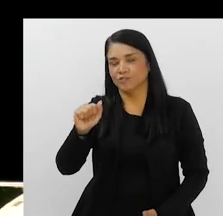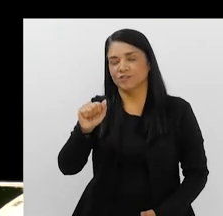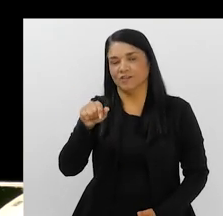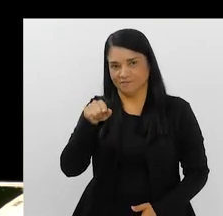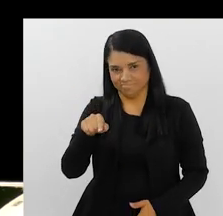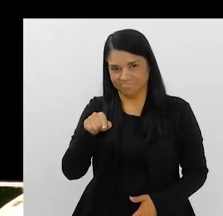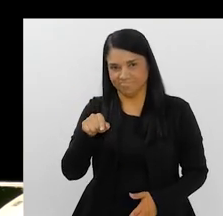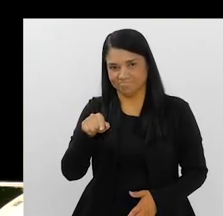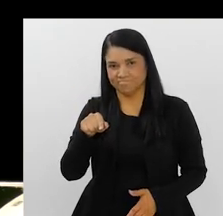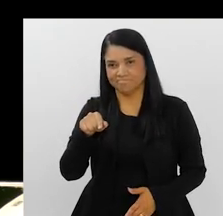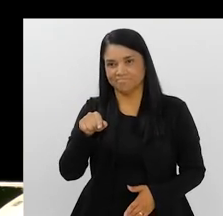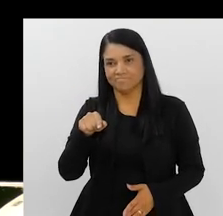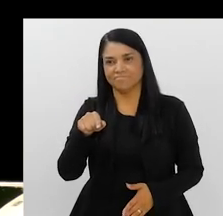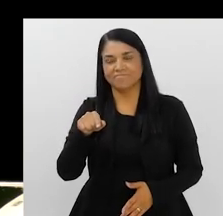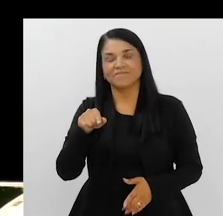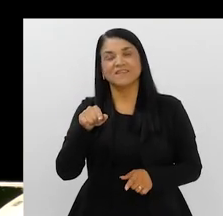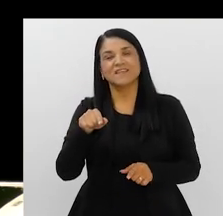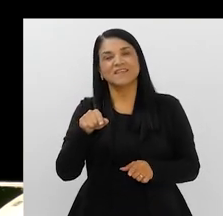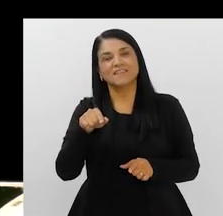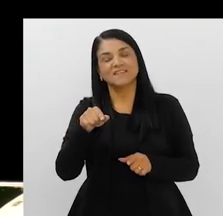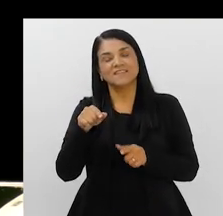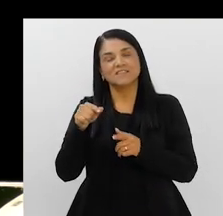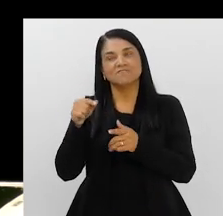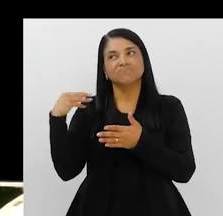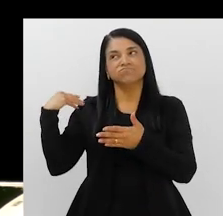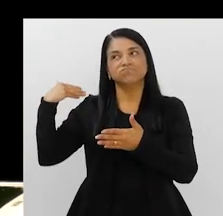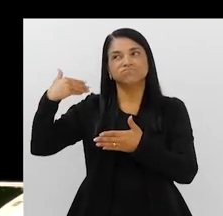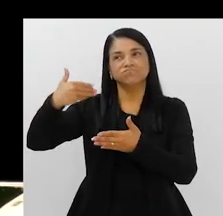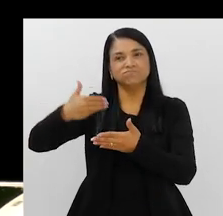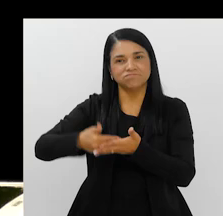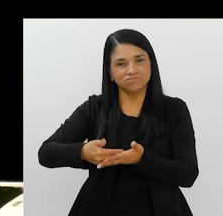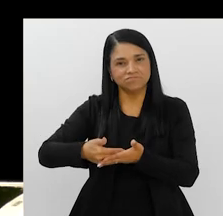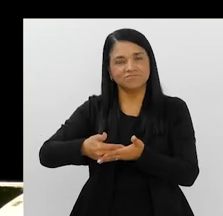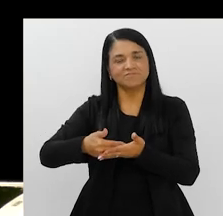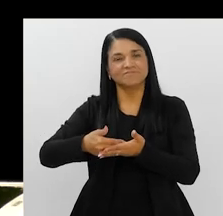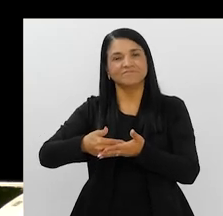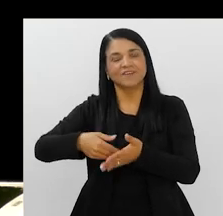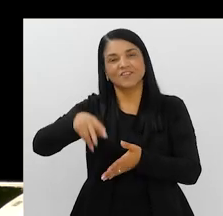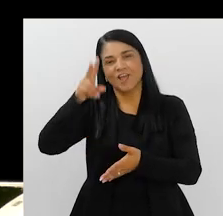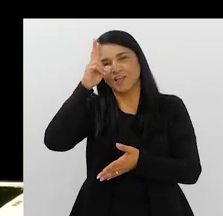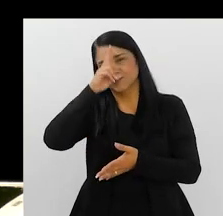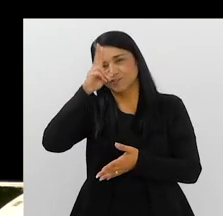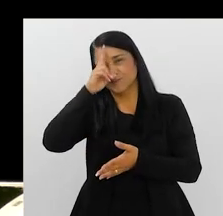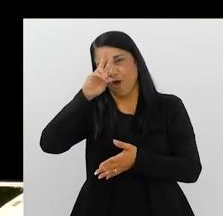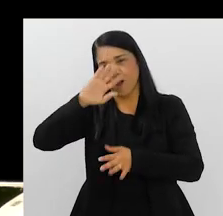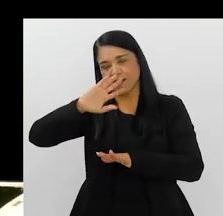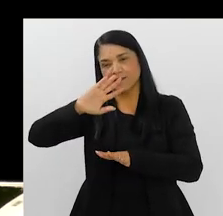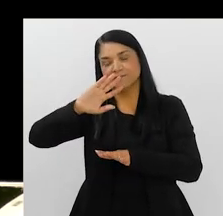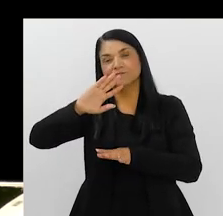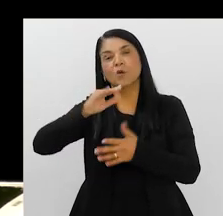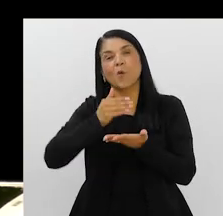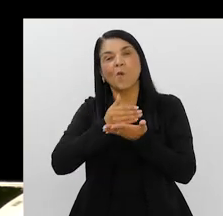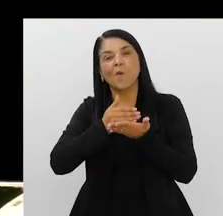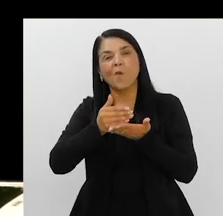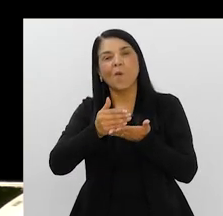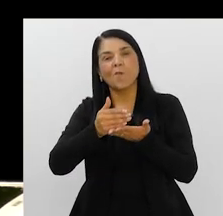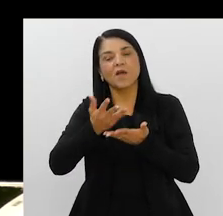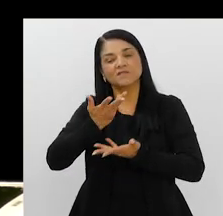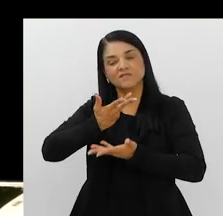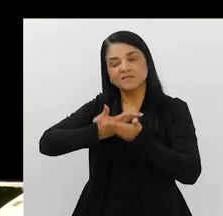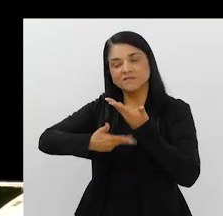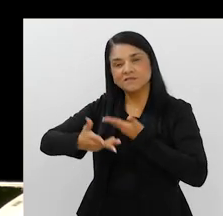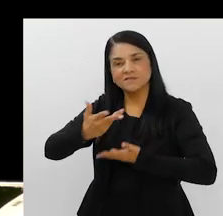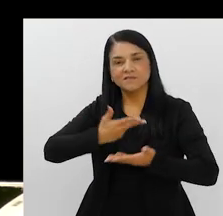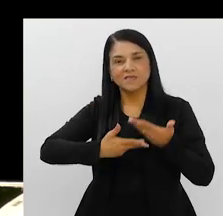Né? Cláudio Vieira. Então, eu acho que de lá para cá, acho que no meio dessa história, a gente já... Ah. A gente começa também